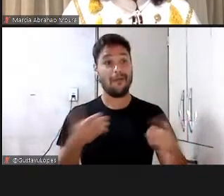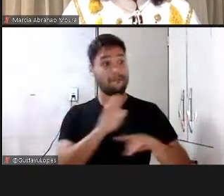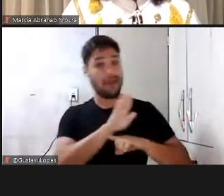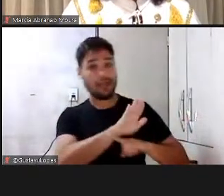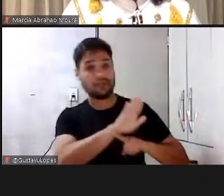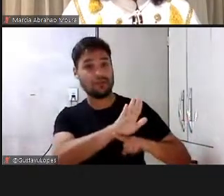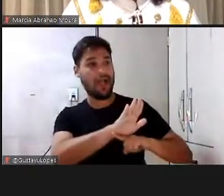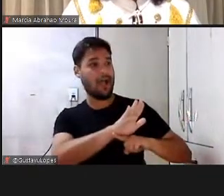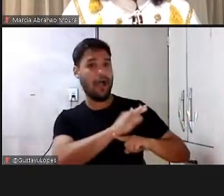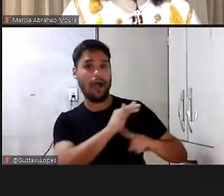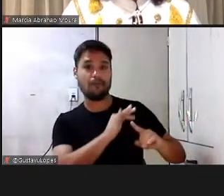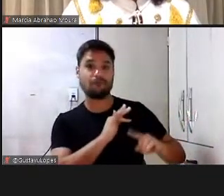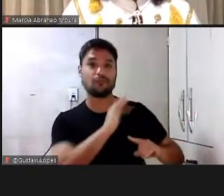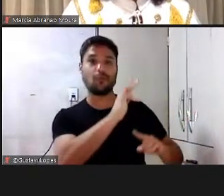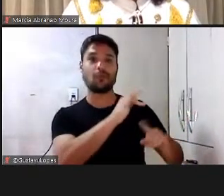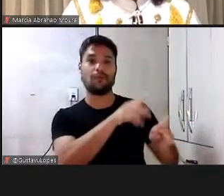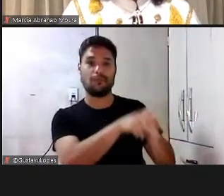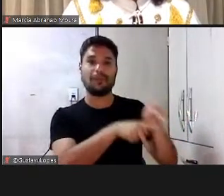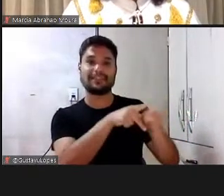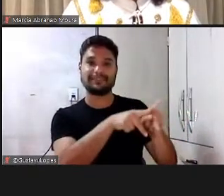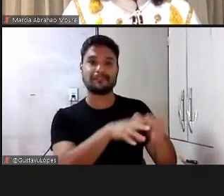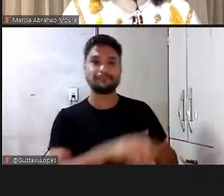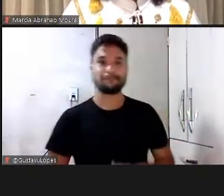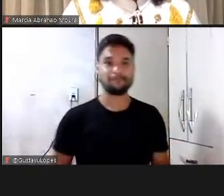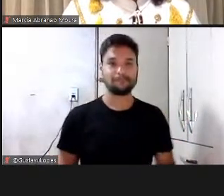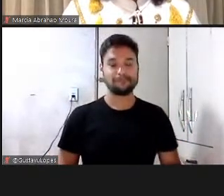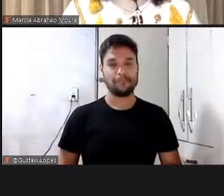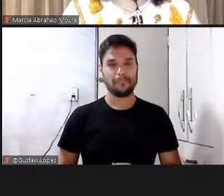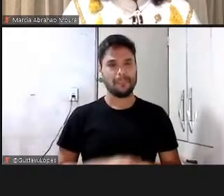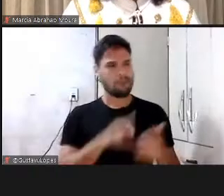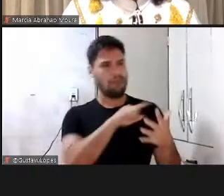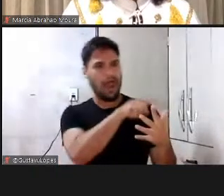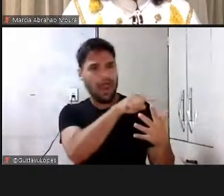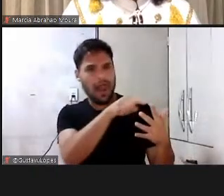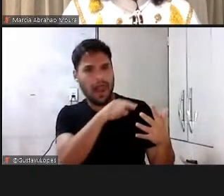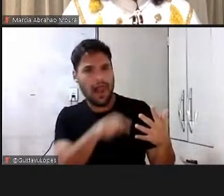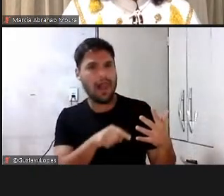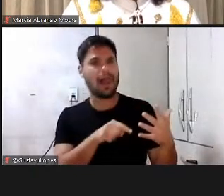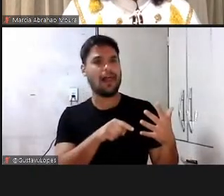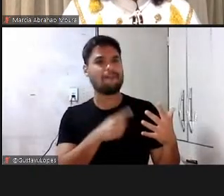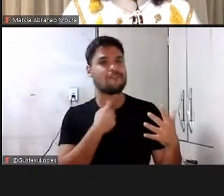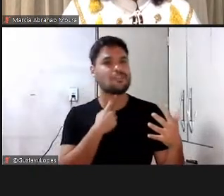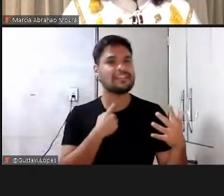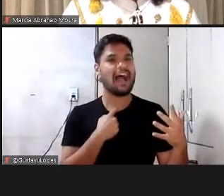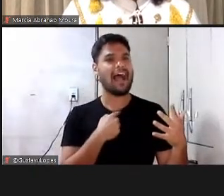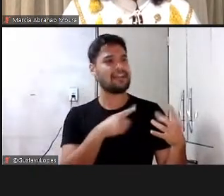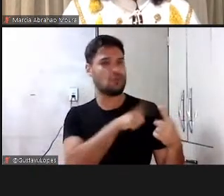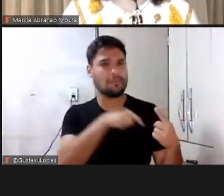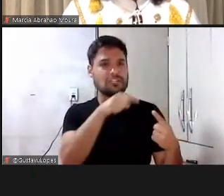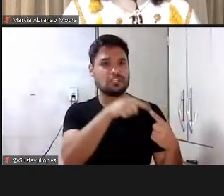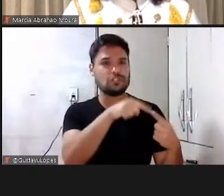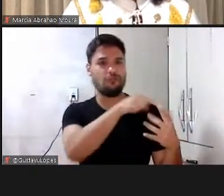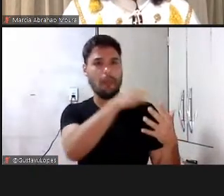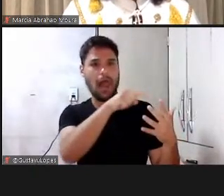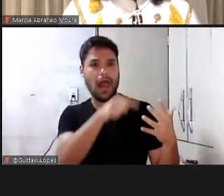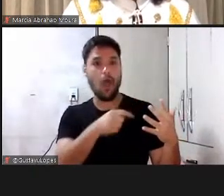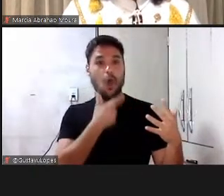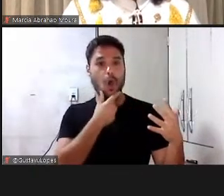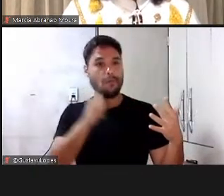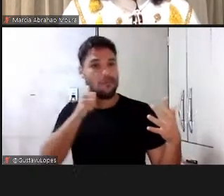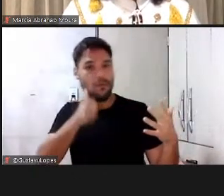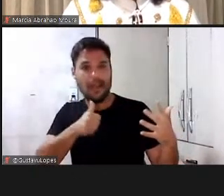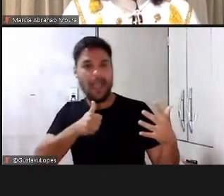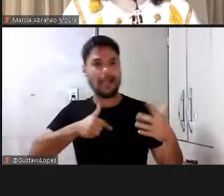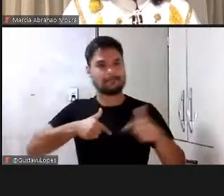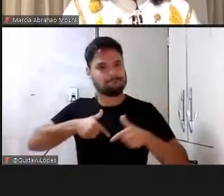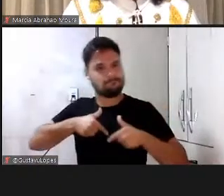gerações. Esses signos foram abraçados por homens e mulheres corajosos, que se engajaram na criação de